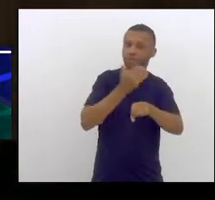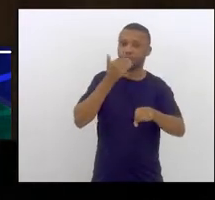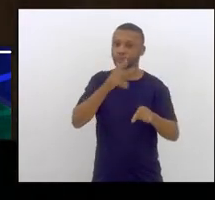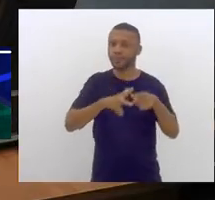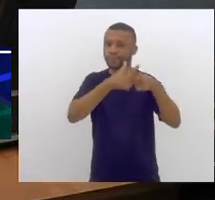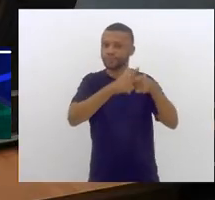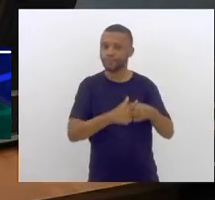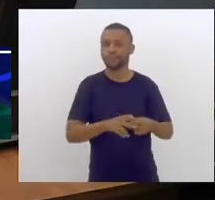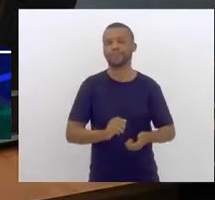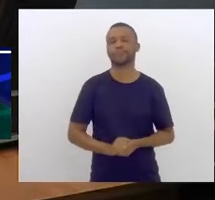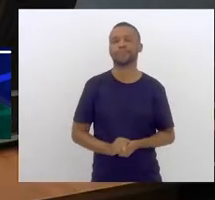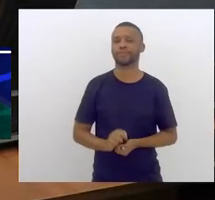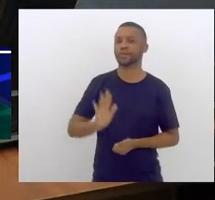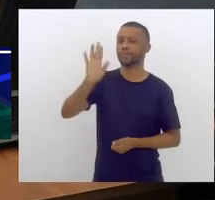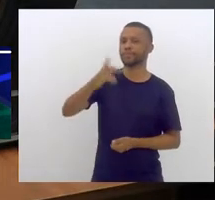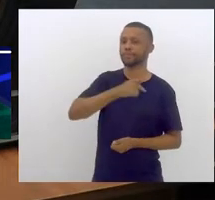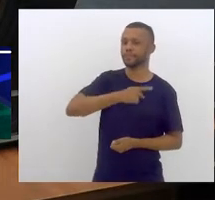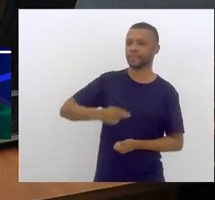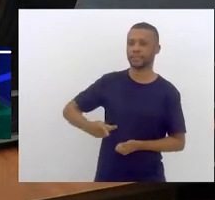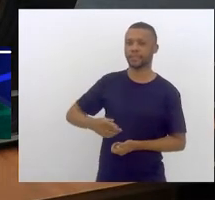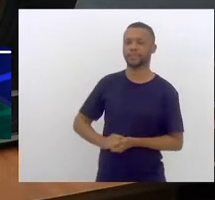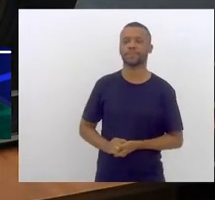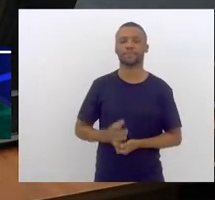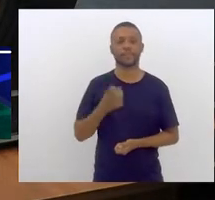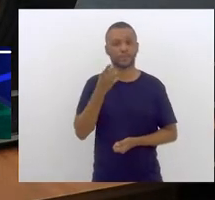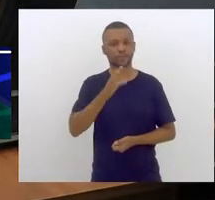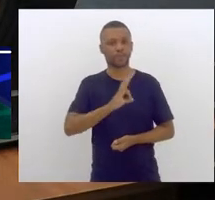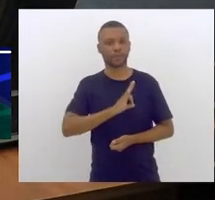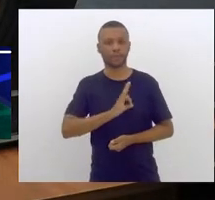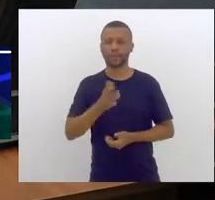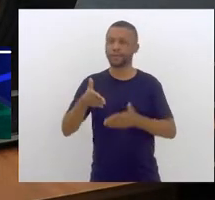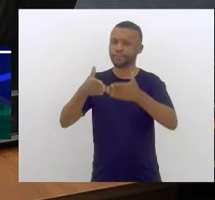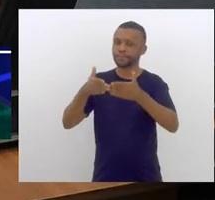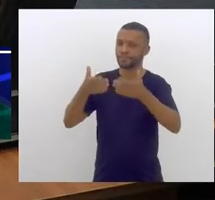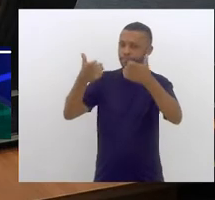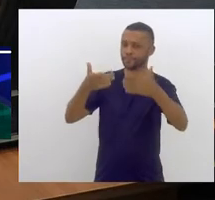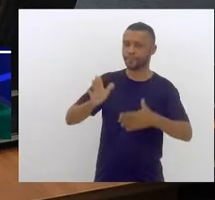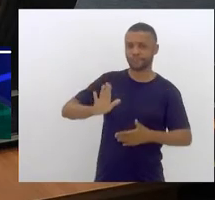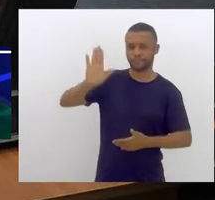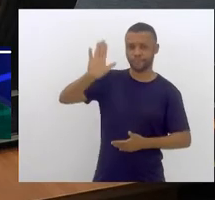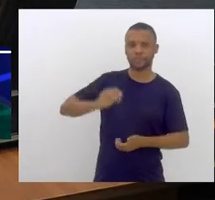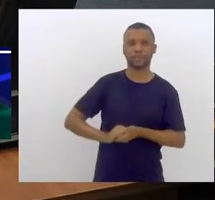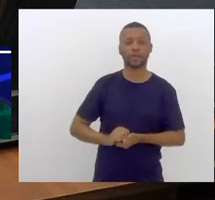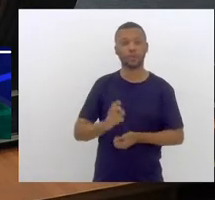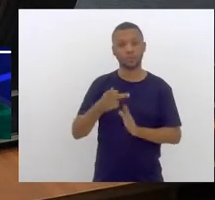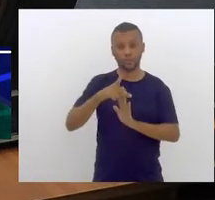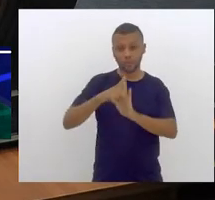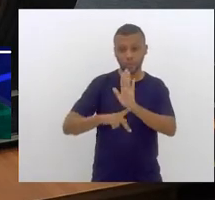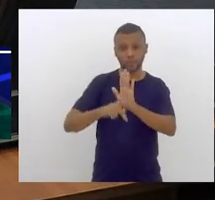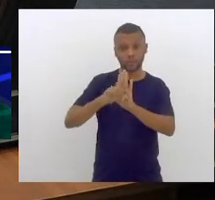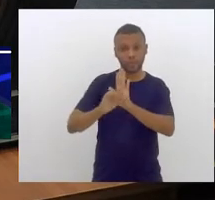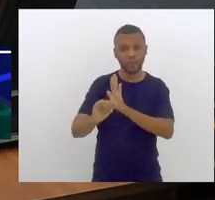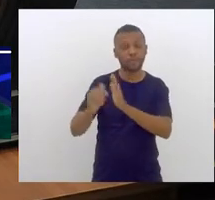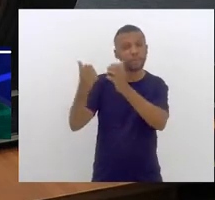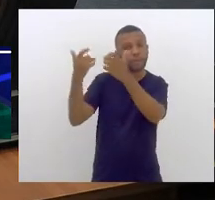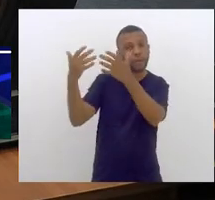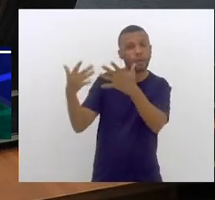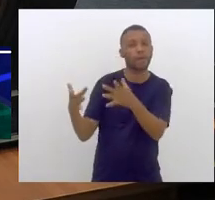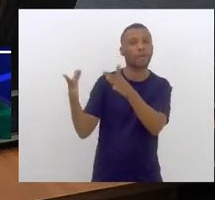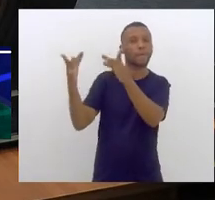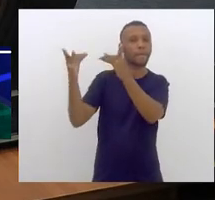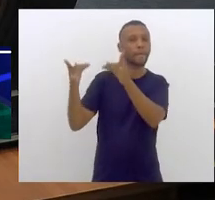emendas. Presidente. Deputada Marta. Uma questão de ordem. Como o projeto trata, em última análise,